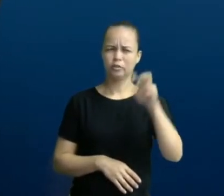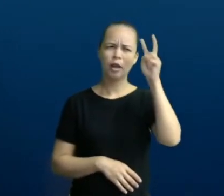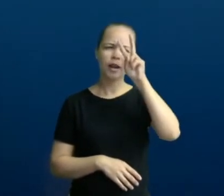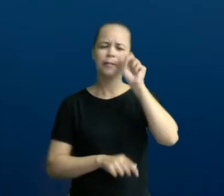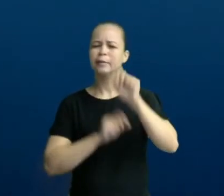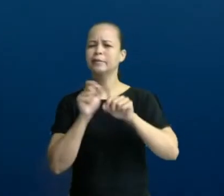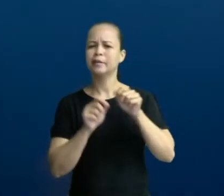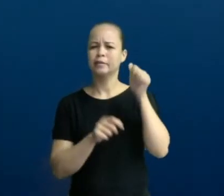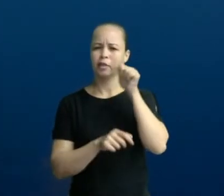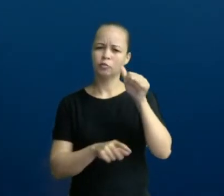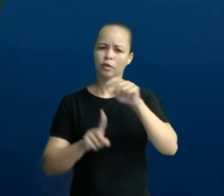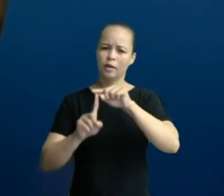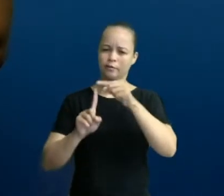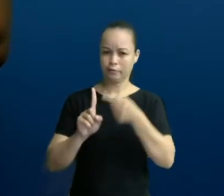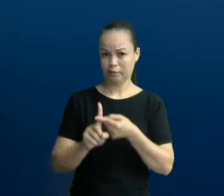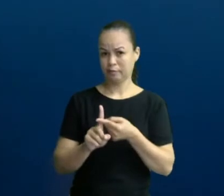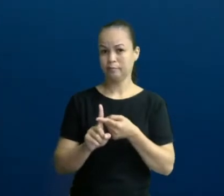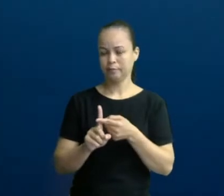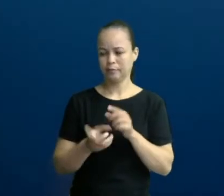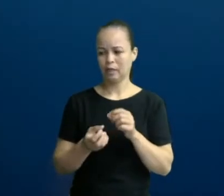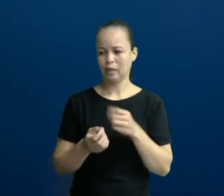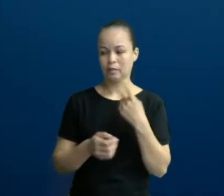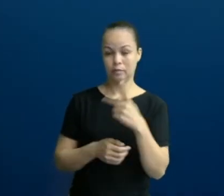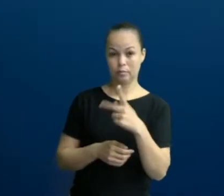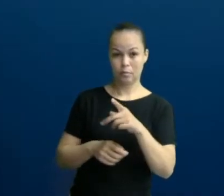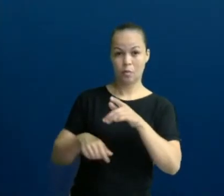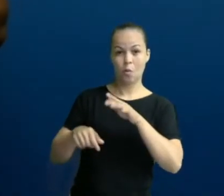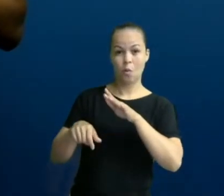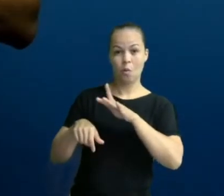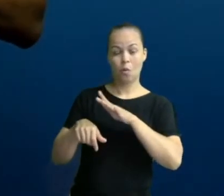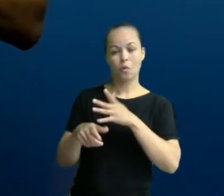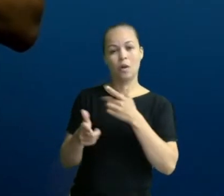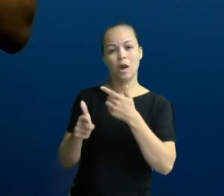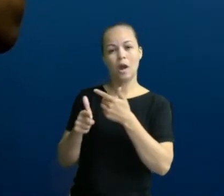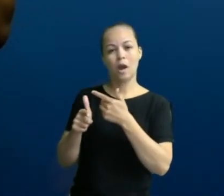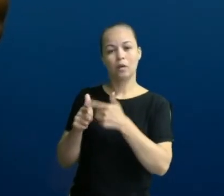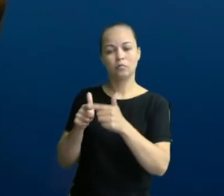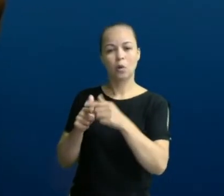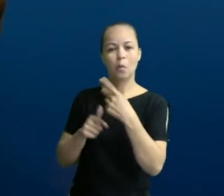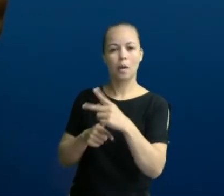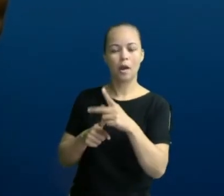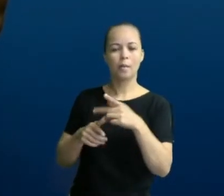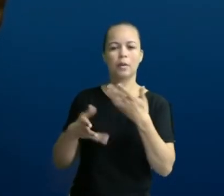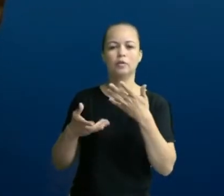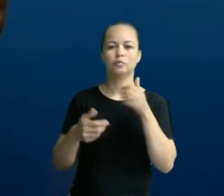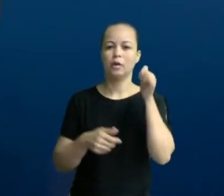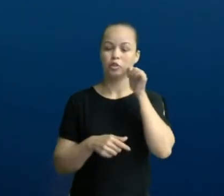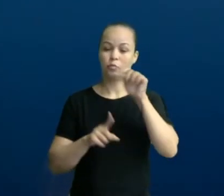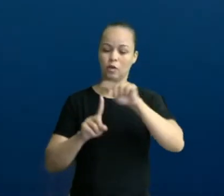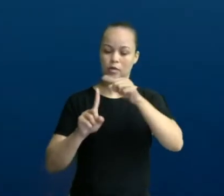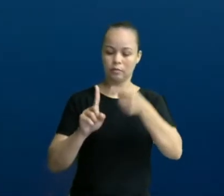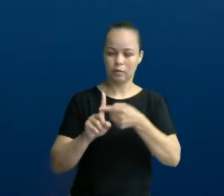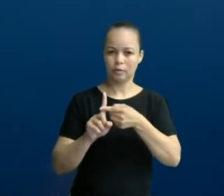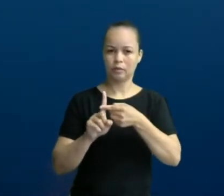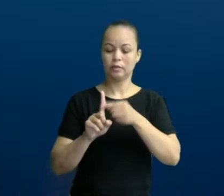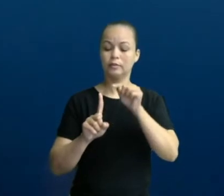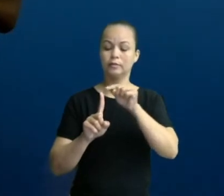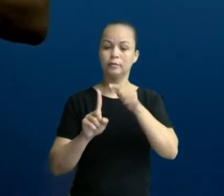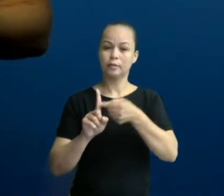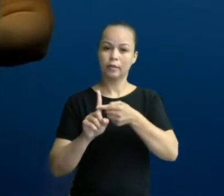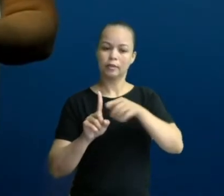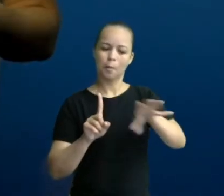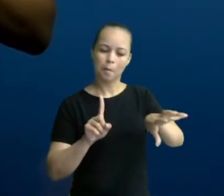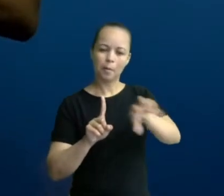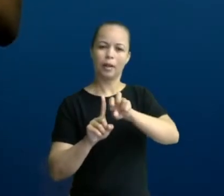Mas queria lembrar para você, gente, o problema da toxoplasmose para as mulheres grávidas, o problema é só se a mulher pegar ela